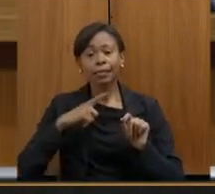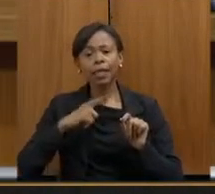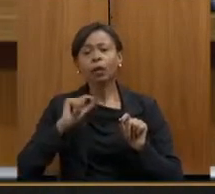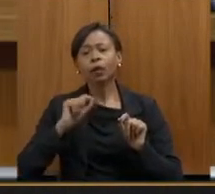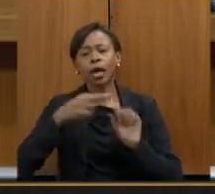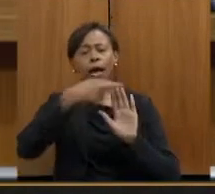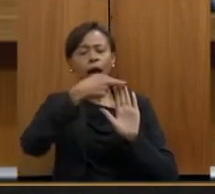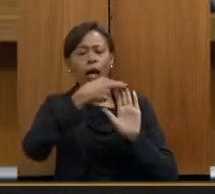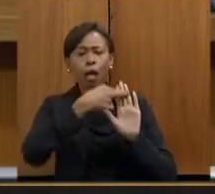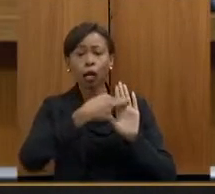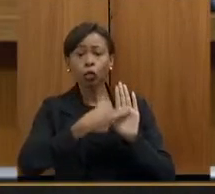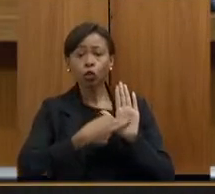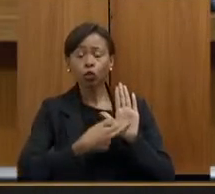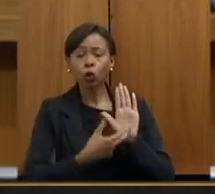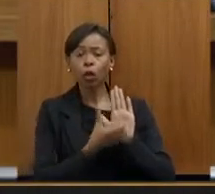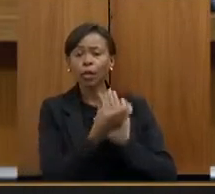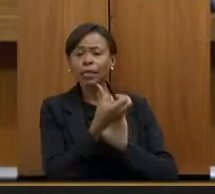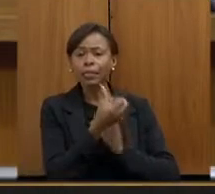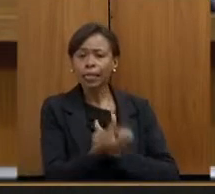semestrais